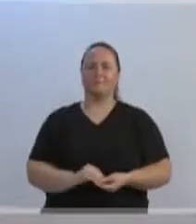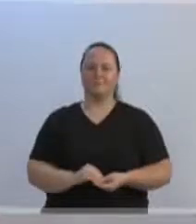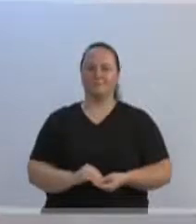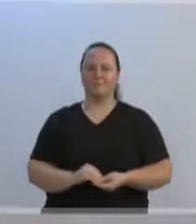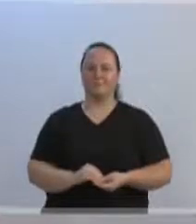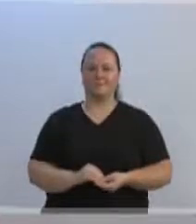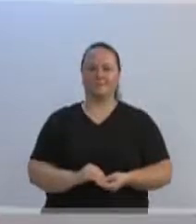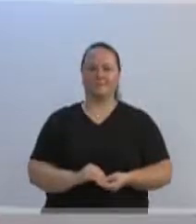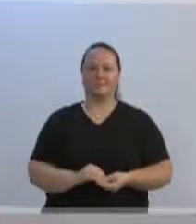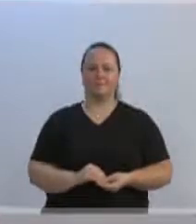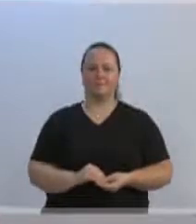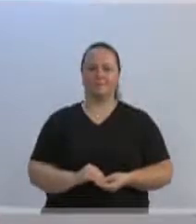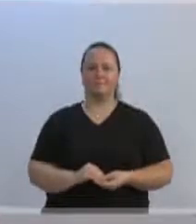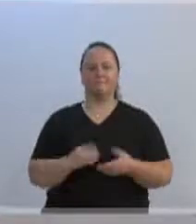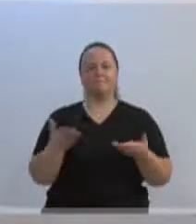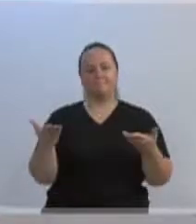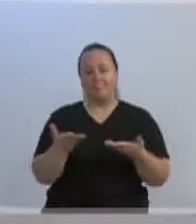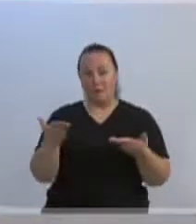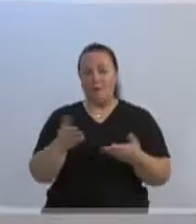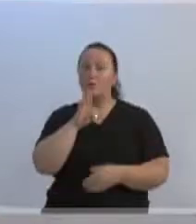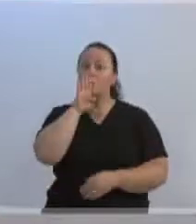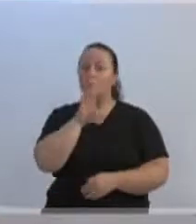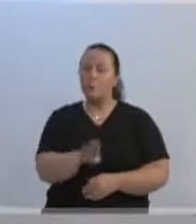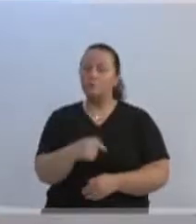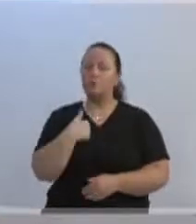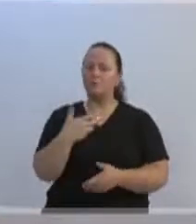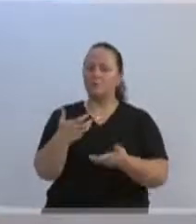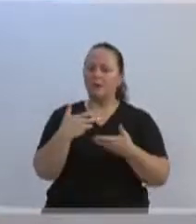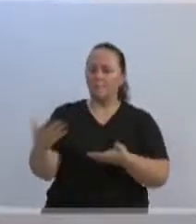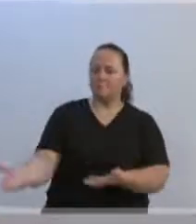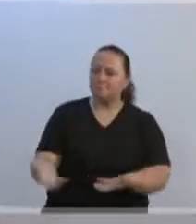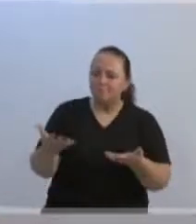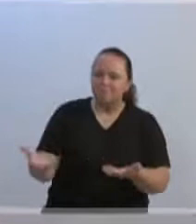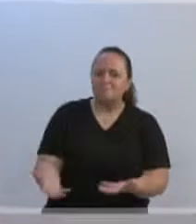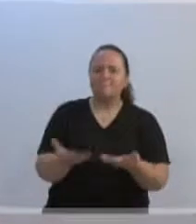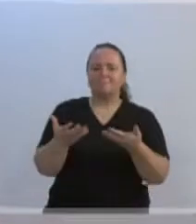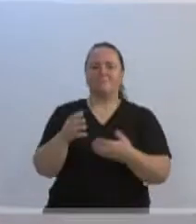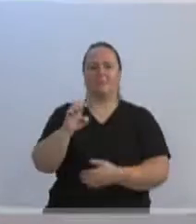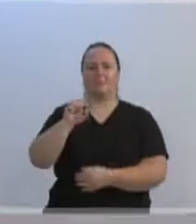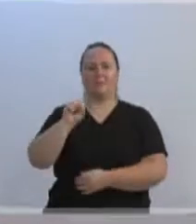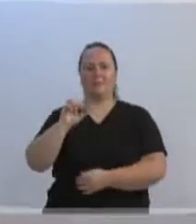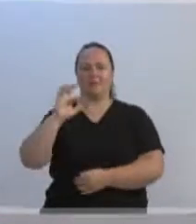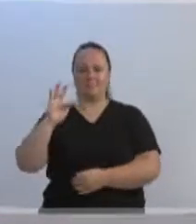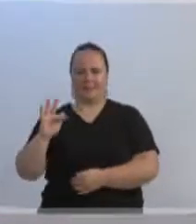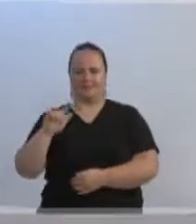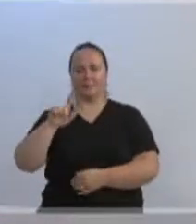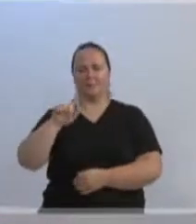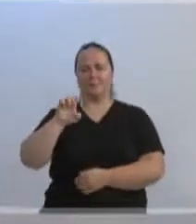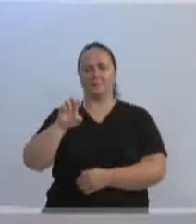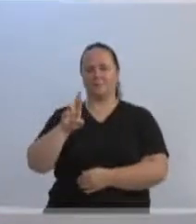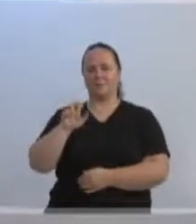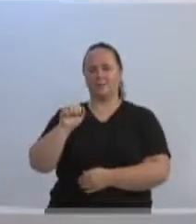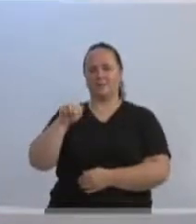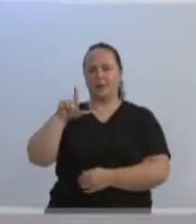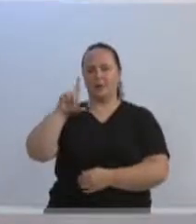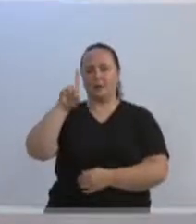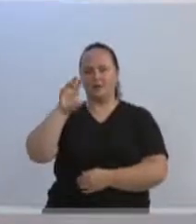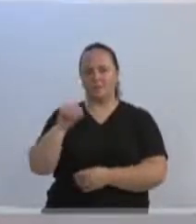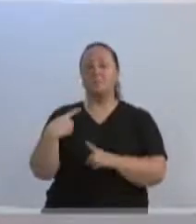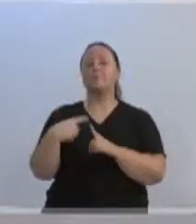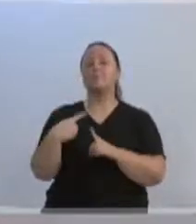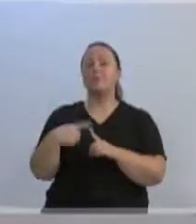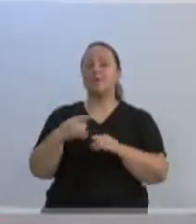na tarde de hoje também gostaria que deu ao tc os profissionais lá do sf geraldo schmitt sobrinho pela campanha